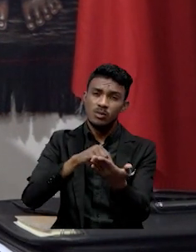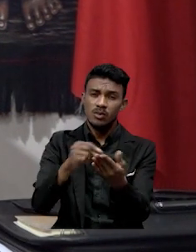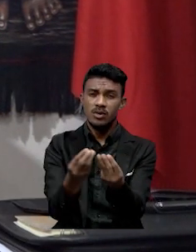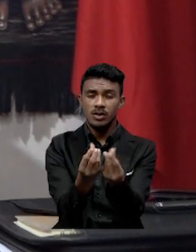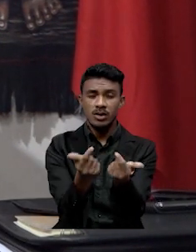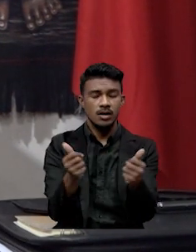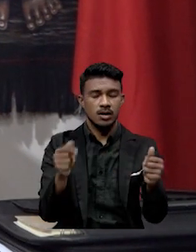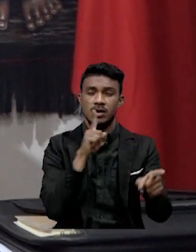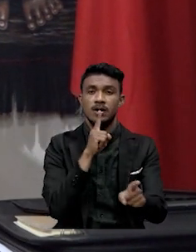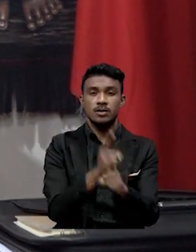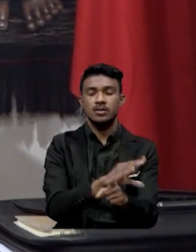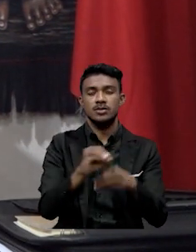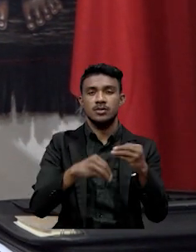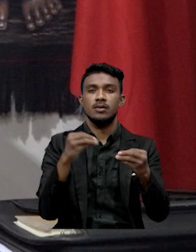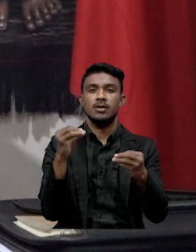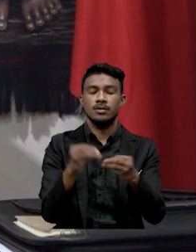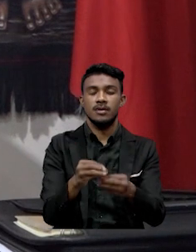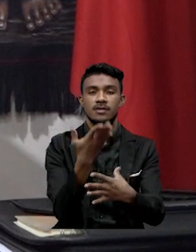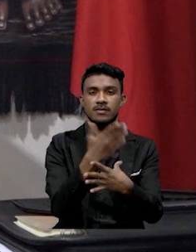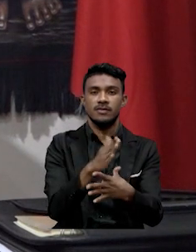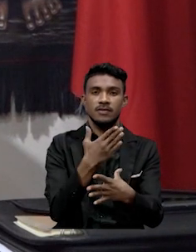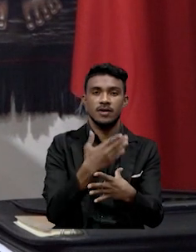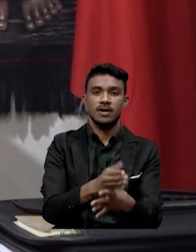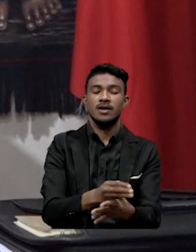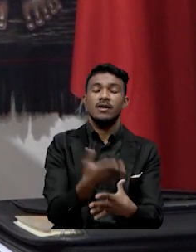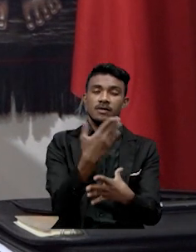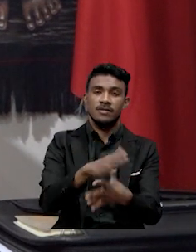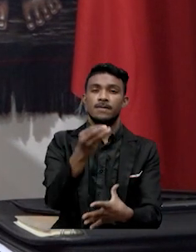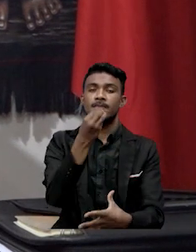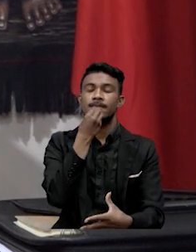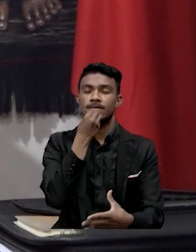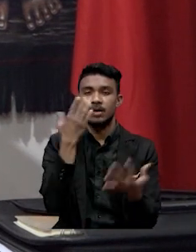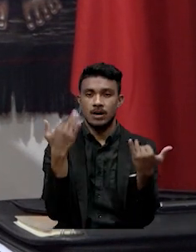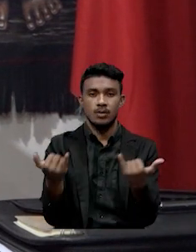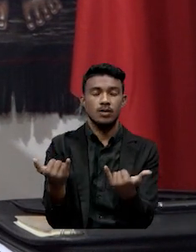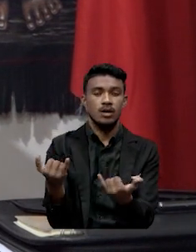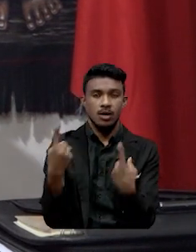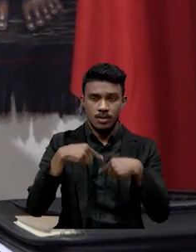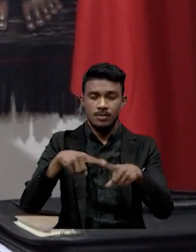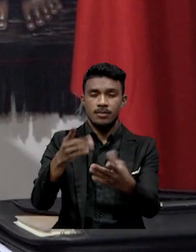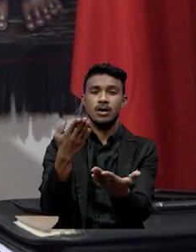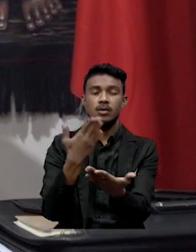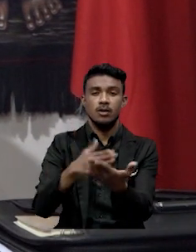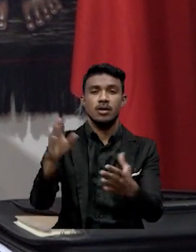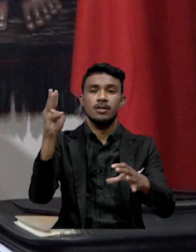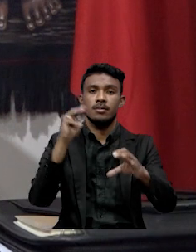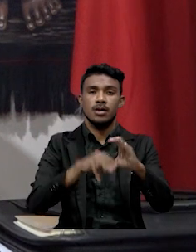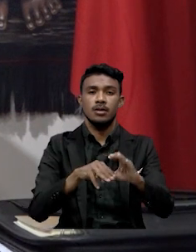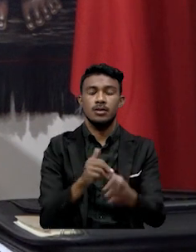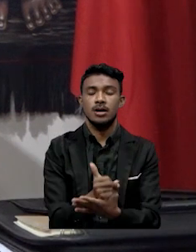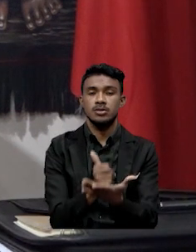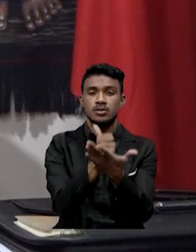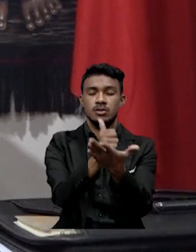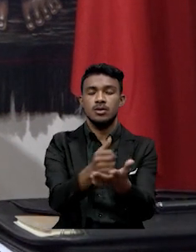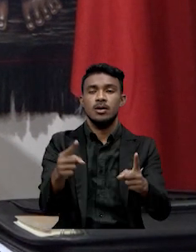a inflação. Cesta Básica, assim que atende, lança agora para o mercado, ajuda a ter para a população, todo